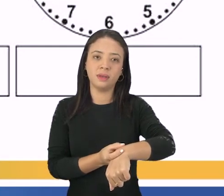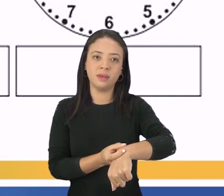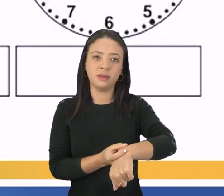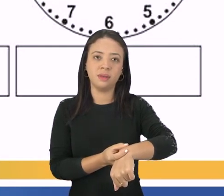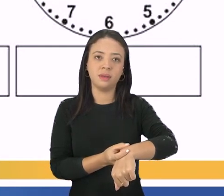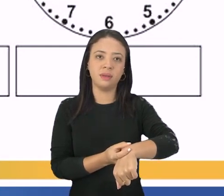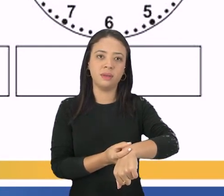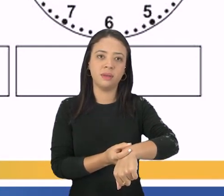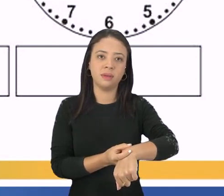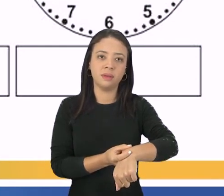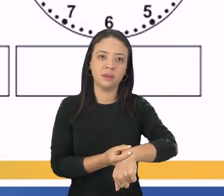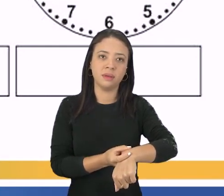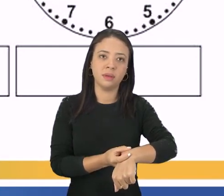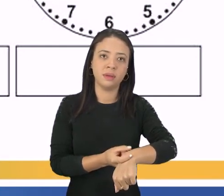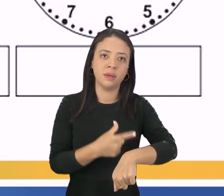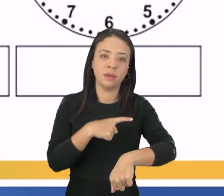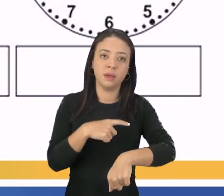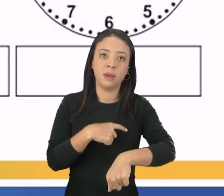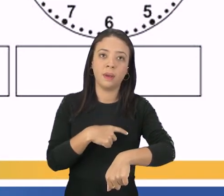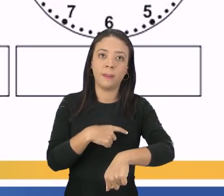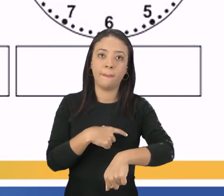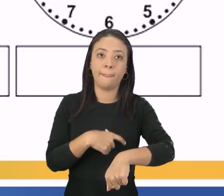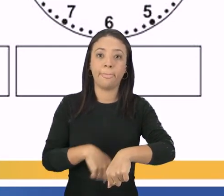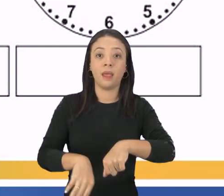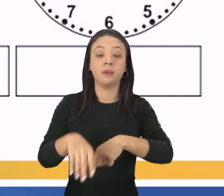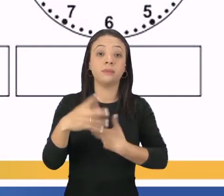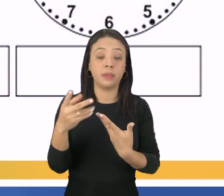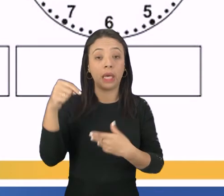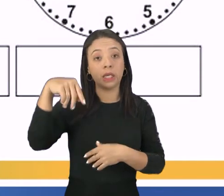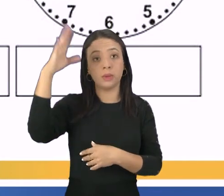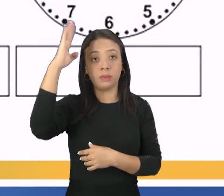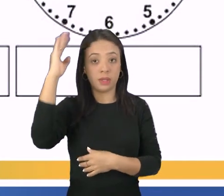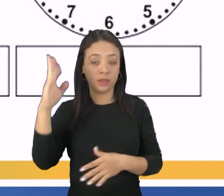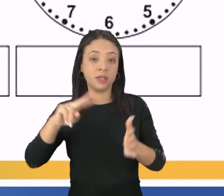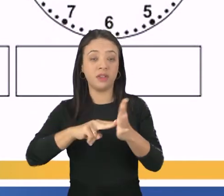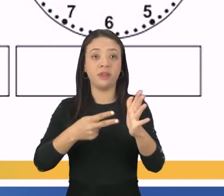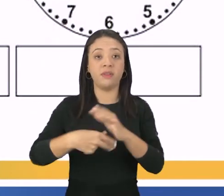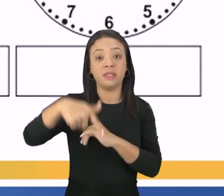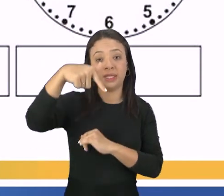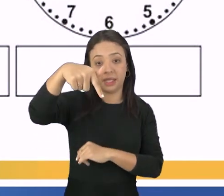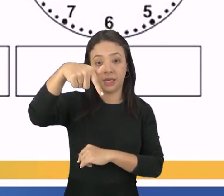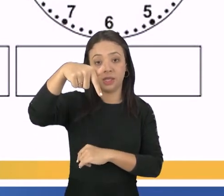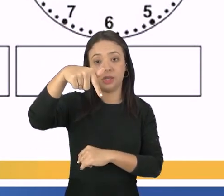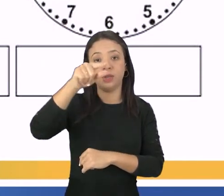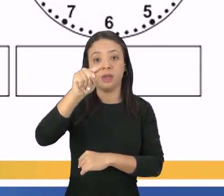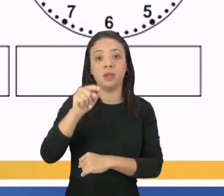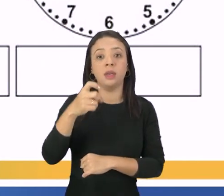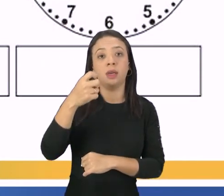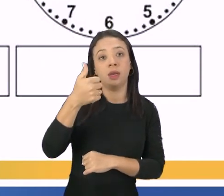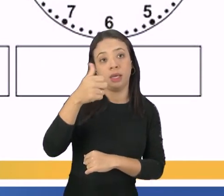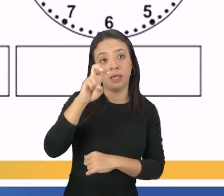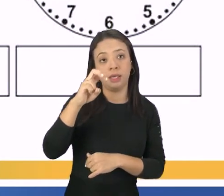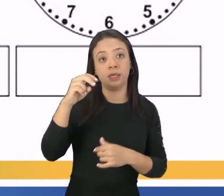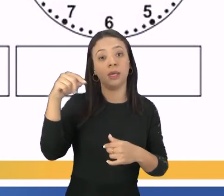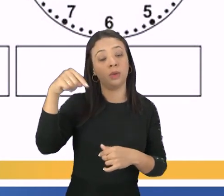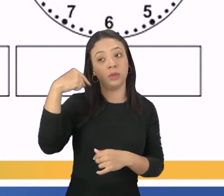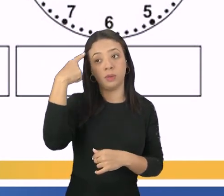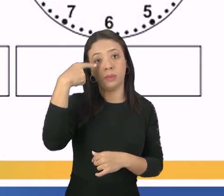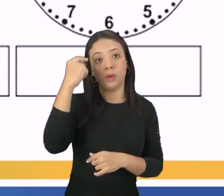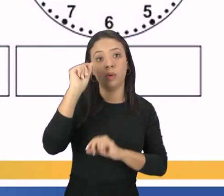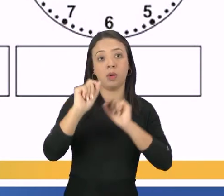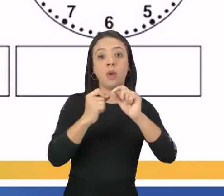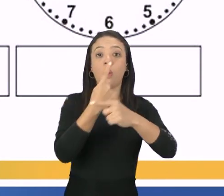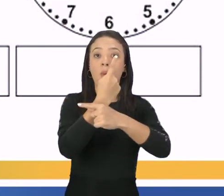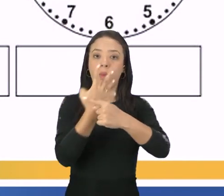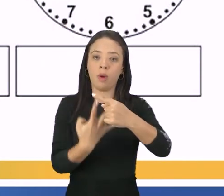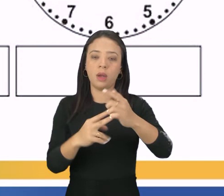né? Ali o 3, no Brasil eu falaria que são 7:15, mas no espanhol a gente utiliza o termo quarto para definir um quarto de